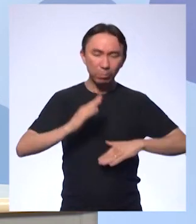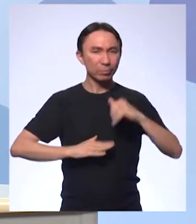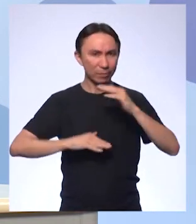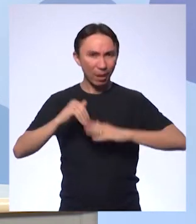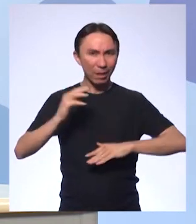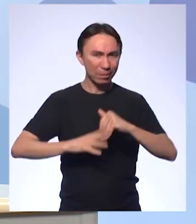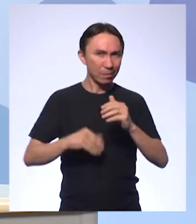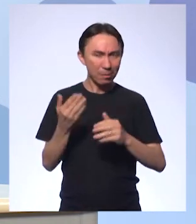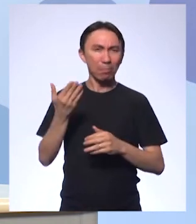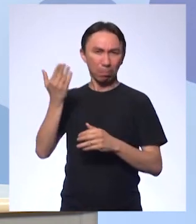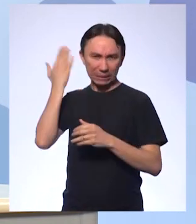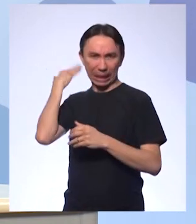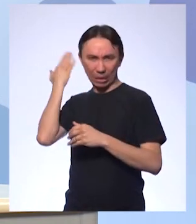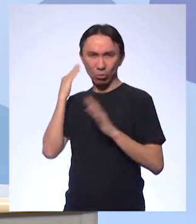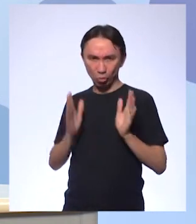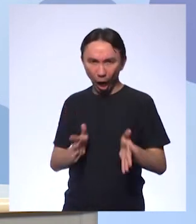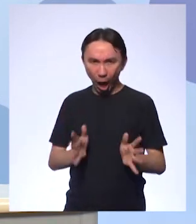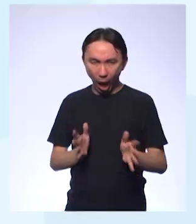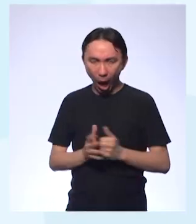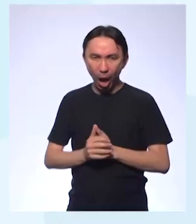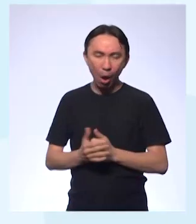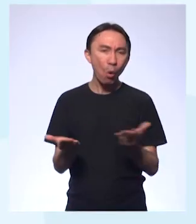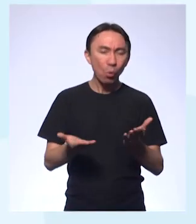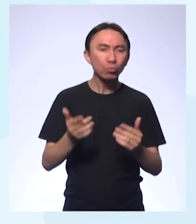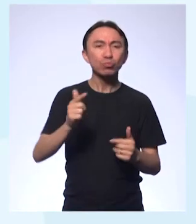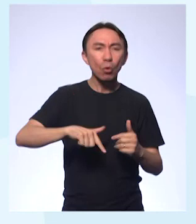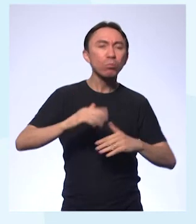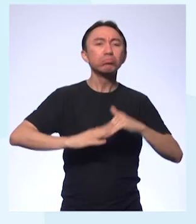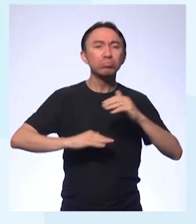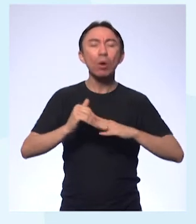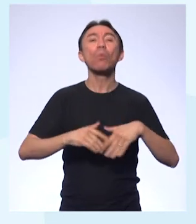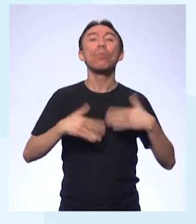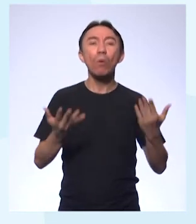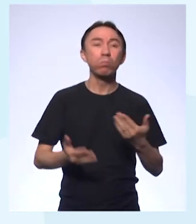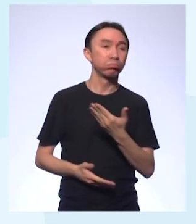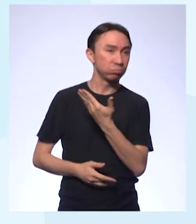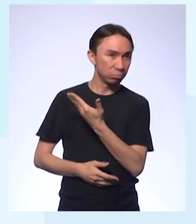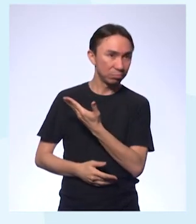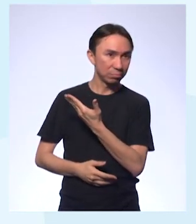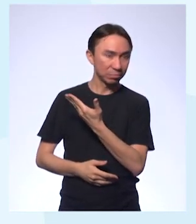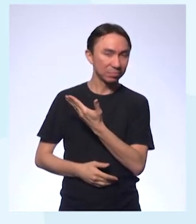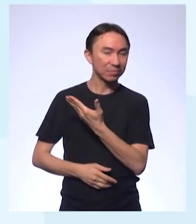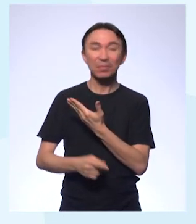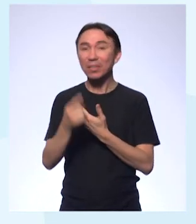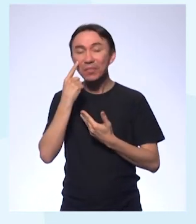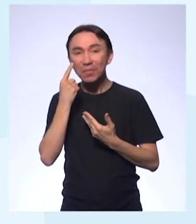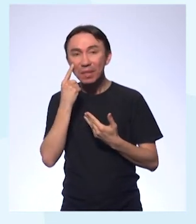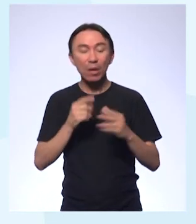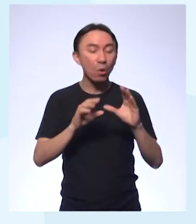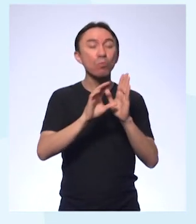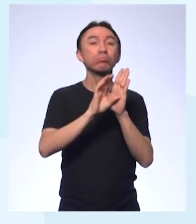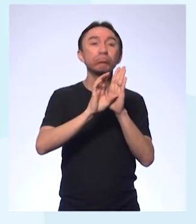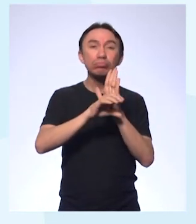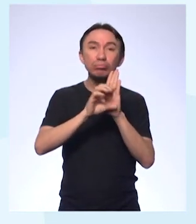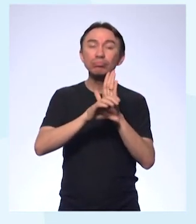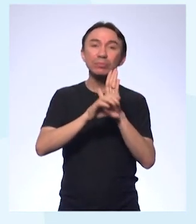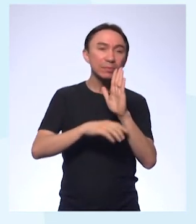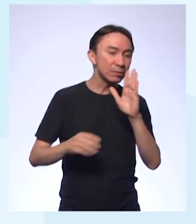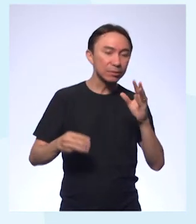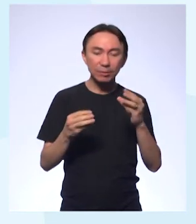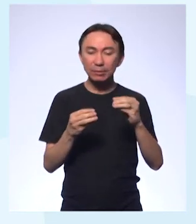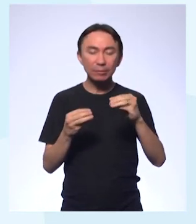foram trabalhadas, é aplicar conceitos de separação de misturas, de solubilidade e